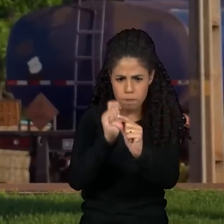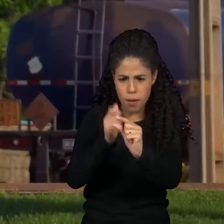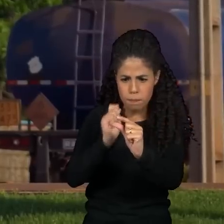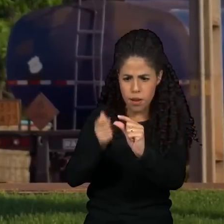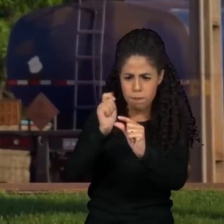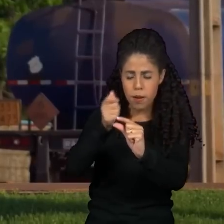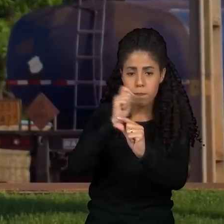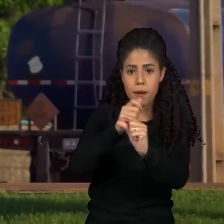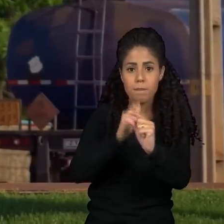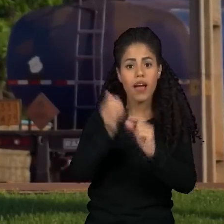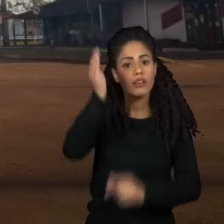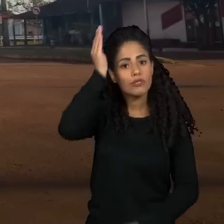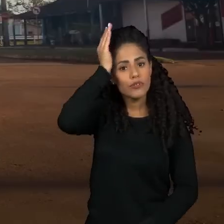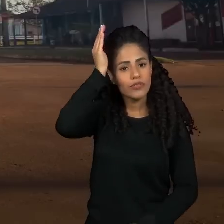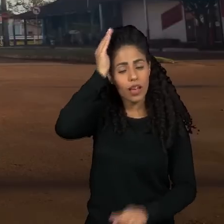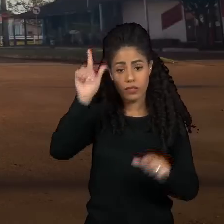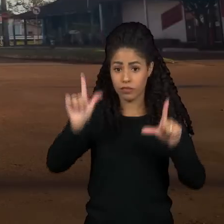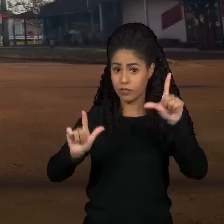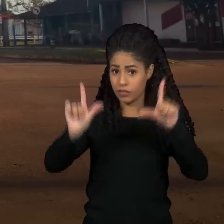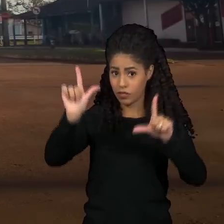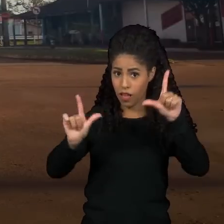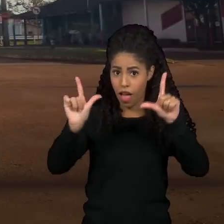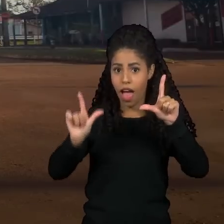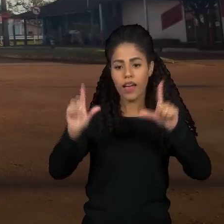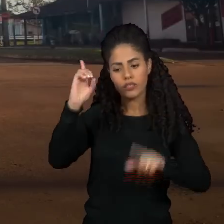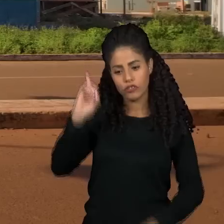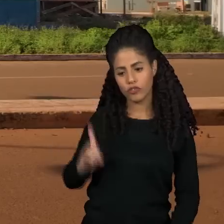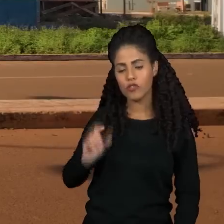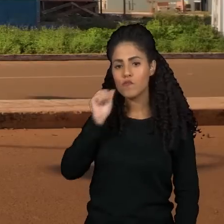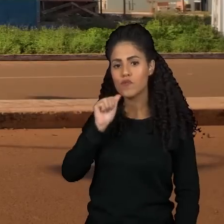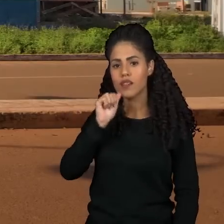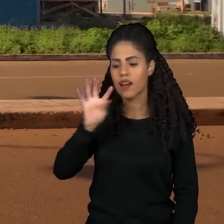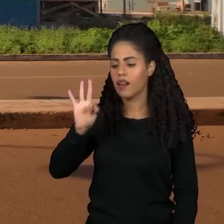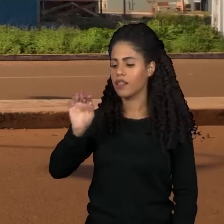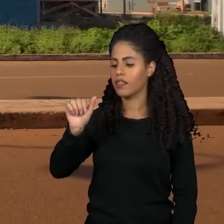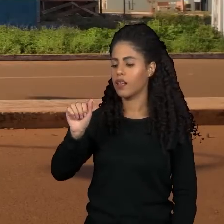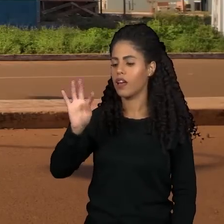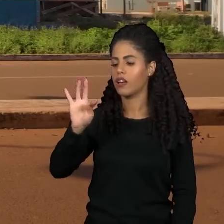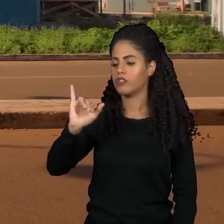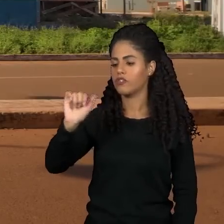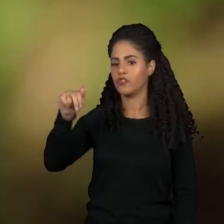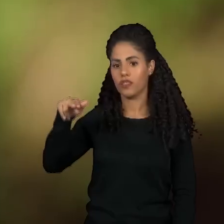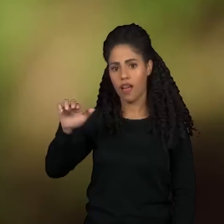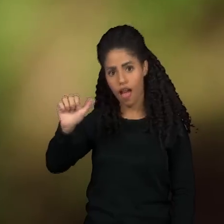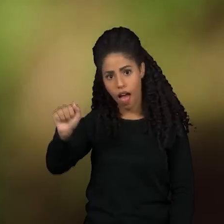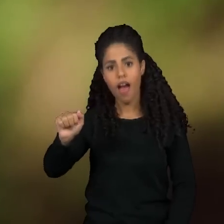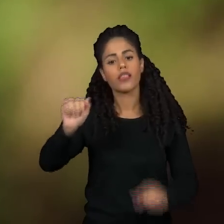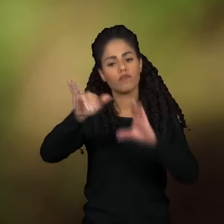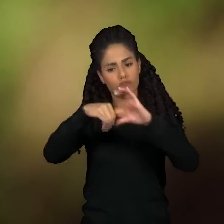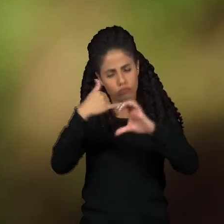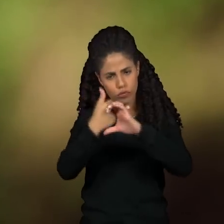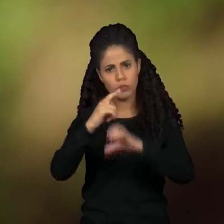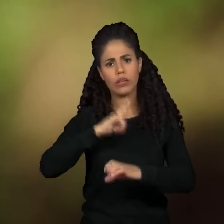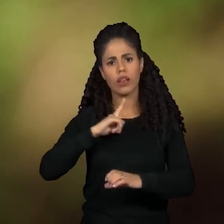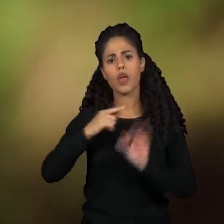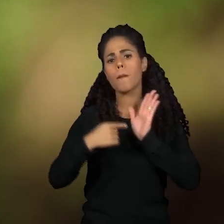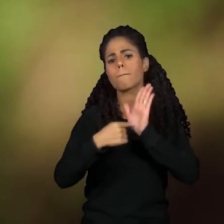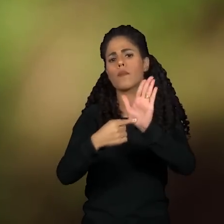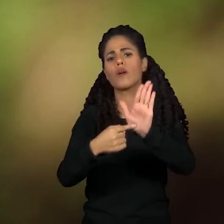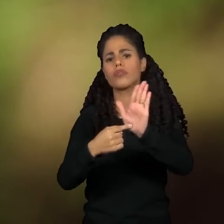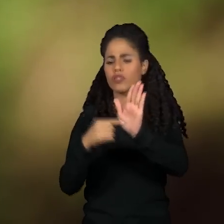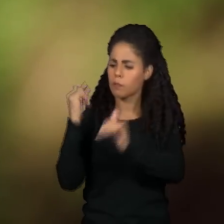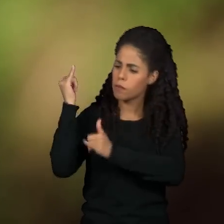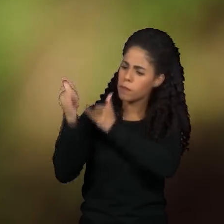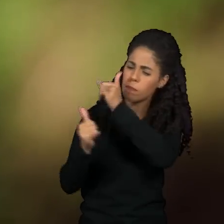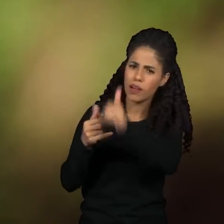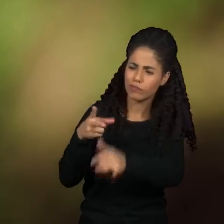canal Sesc TV, dirigida por Tatiana Toffoli. Disponível no YouTube, ela traz a história antiga